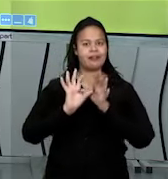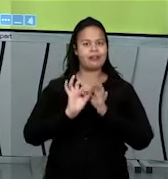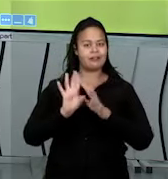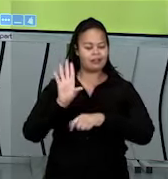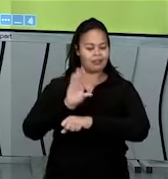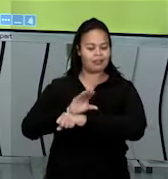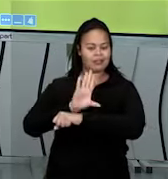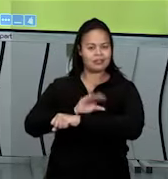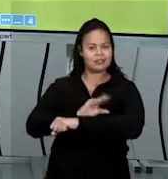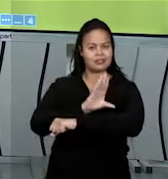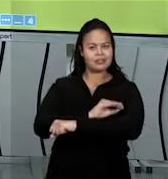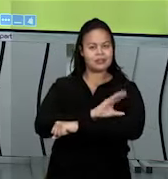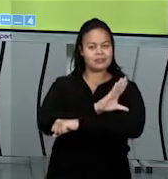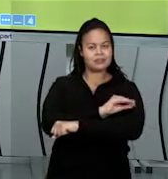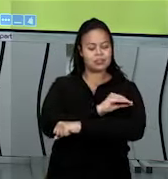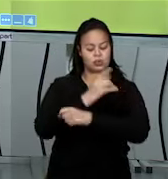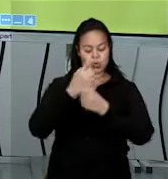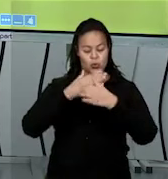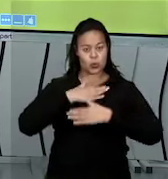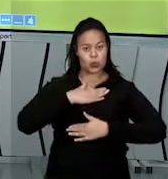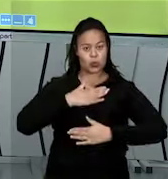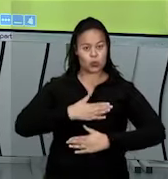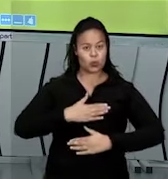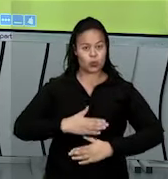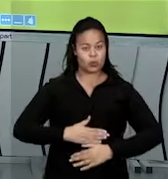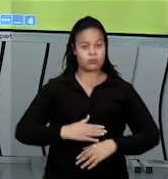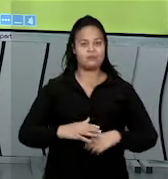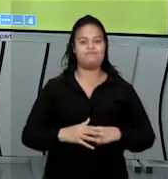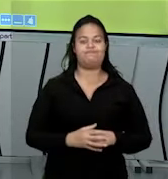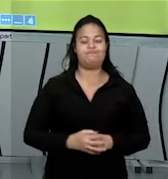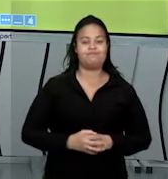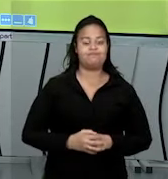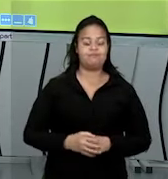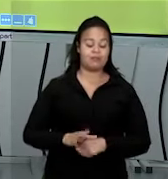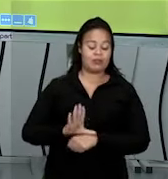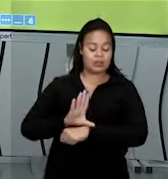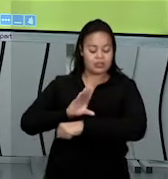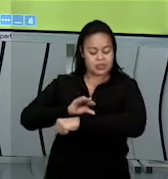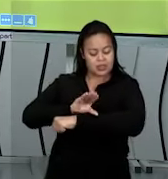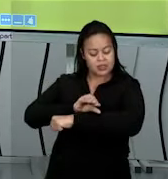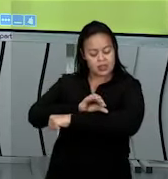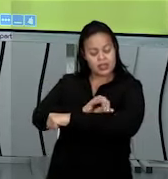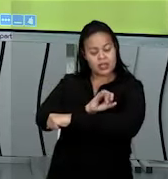músculos. Como exemplo de tecido muscular liso, nós vamos